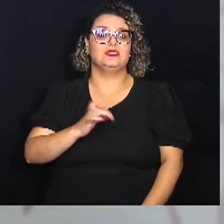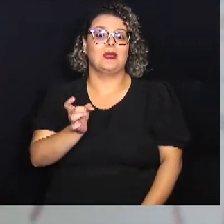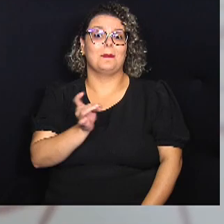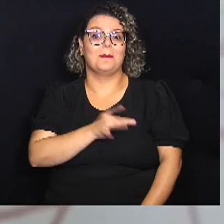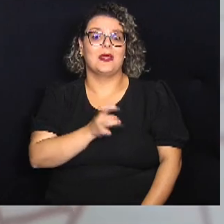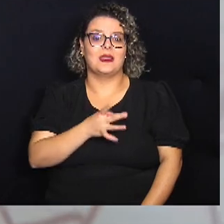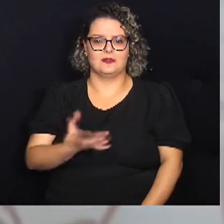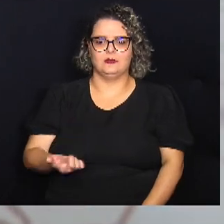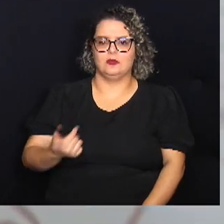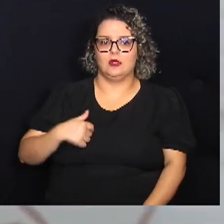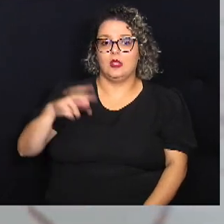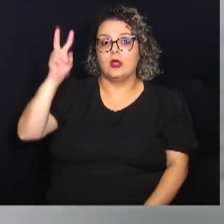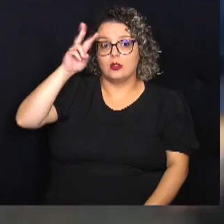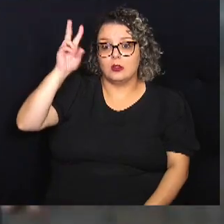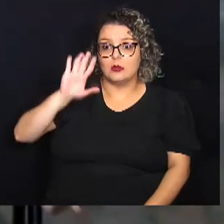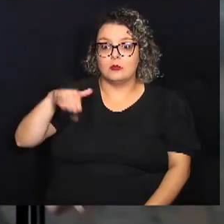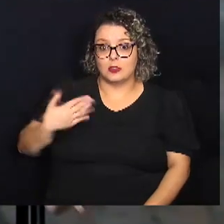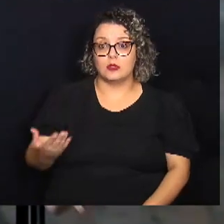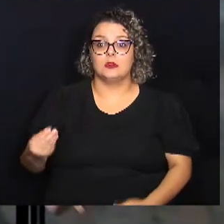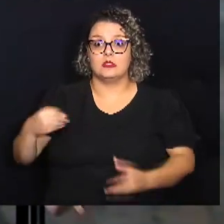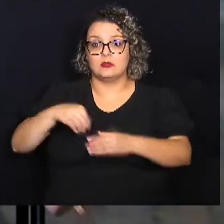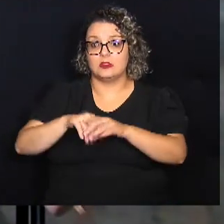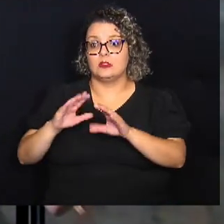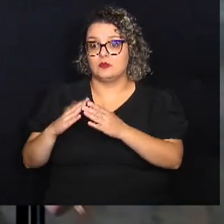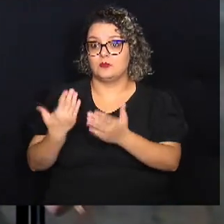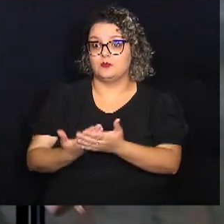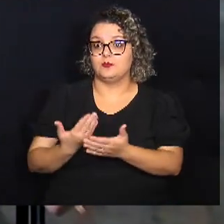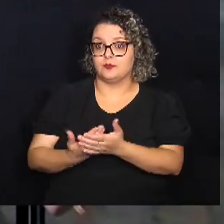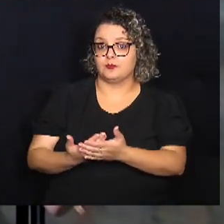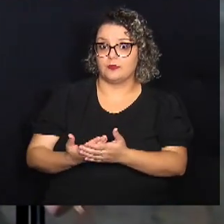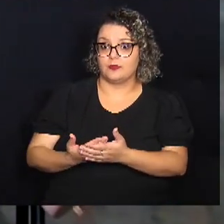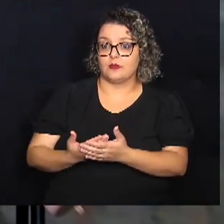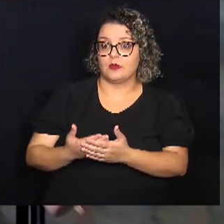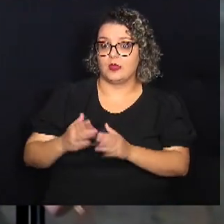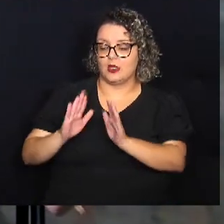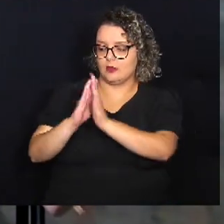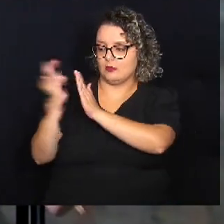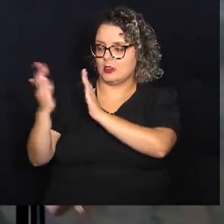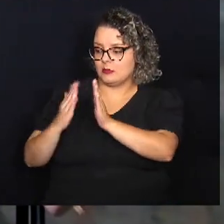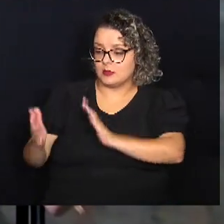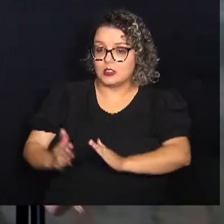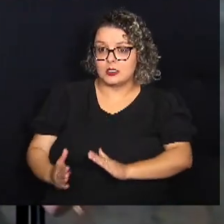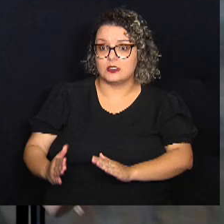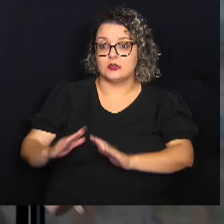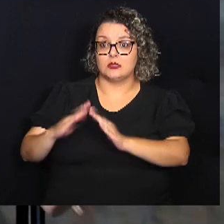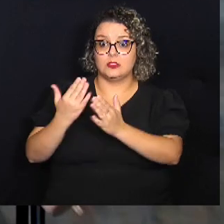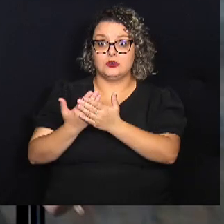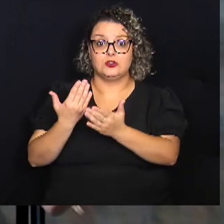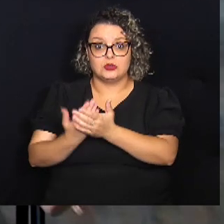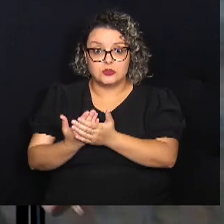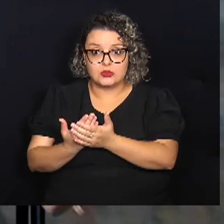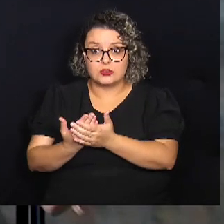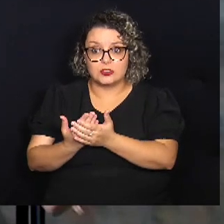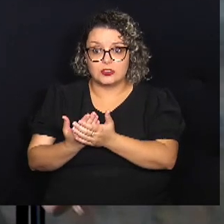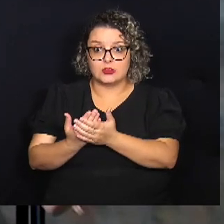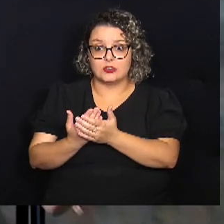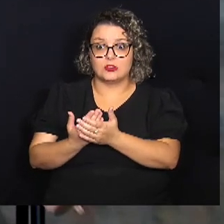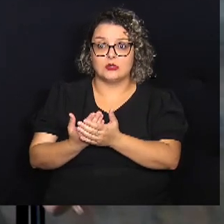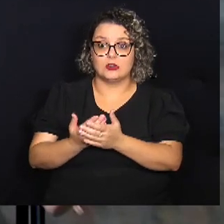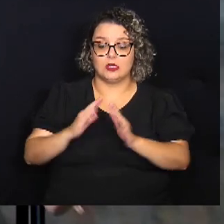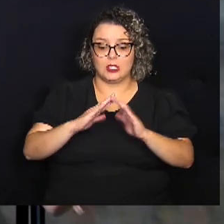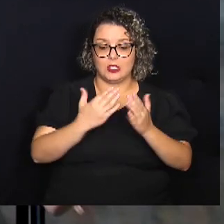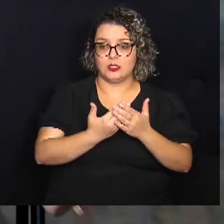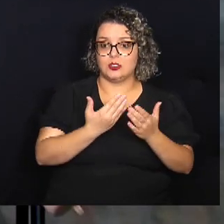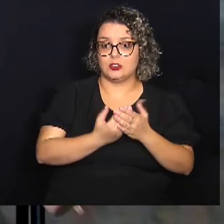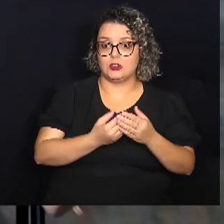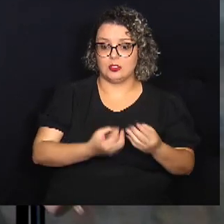lembro quando eu estava na escola, a gente ia para a biblioteca da escola para que a escola passasse